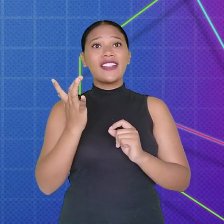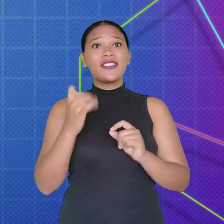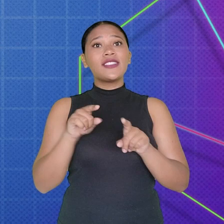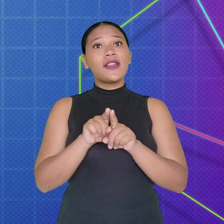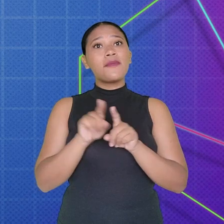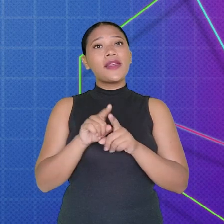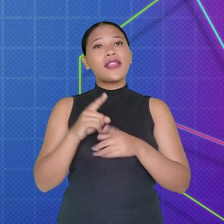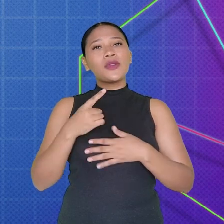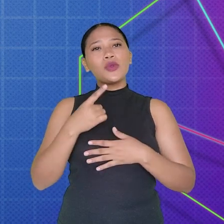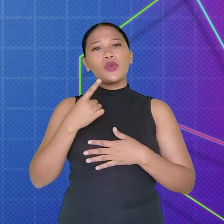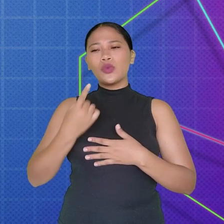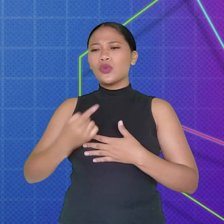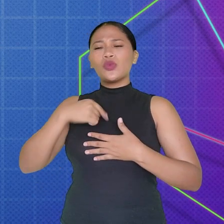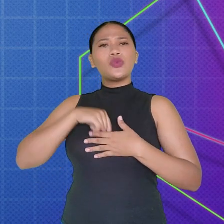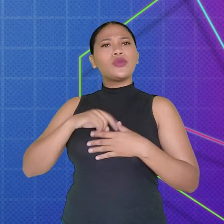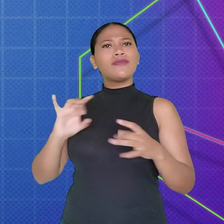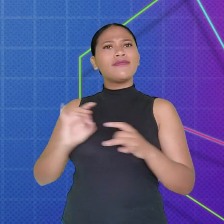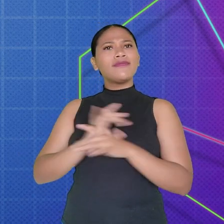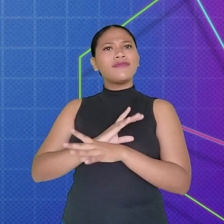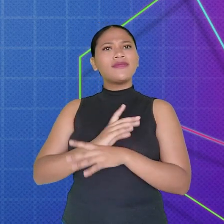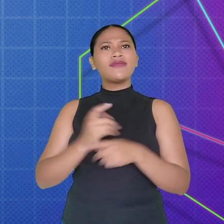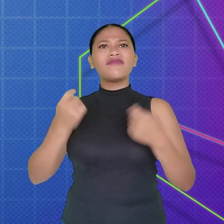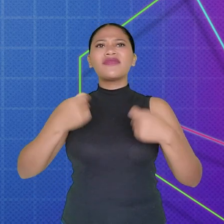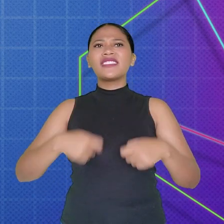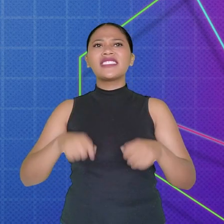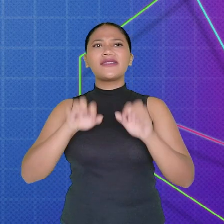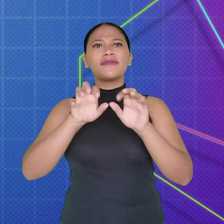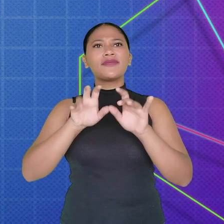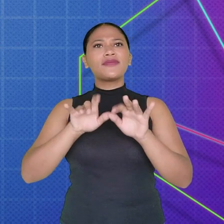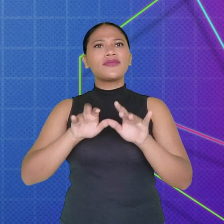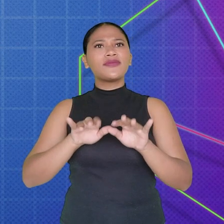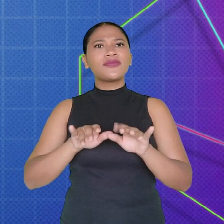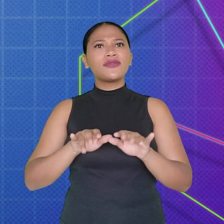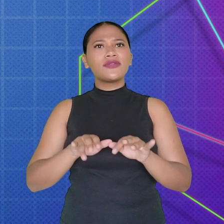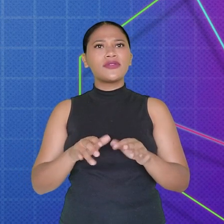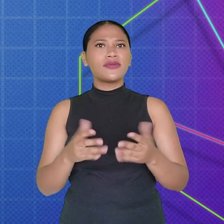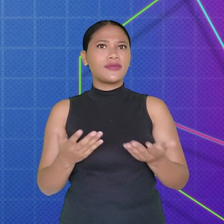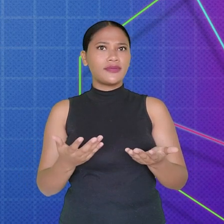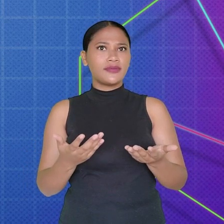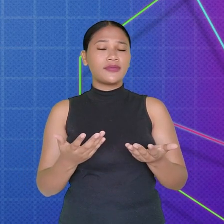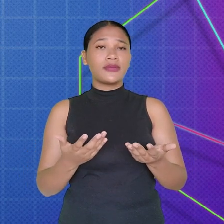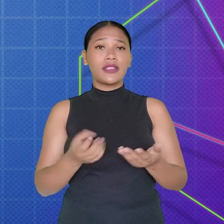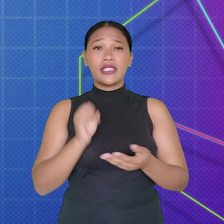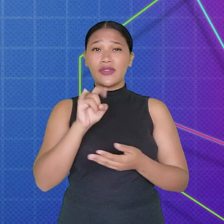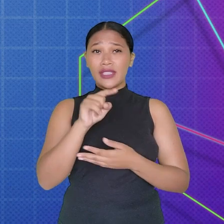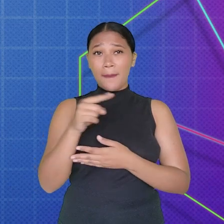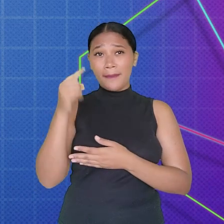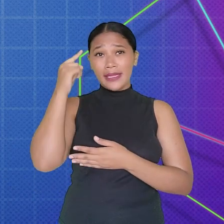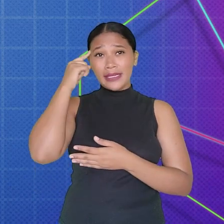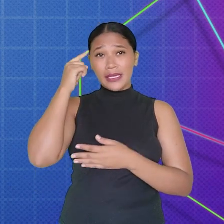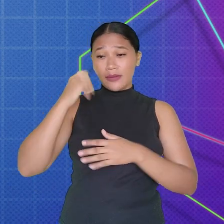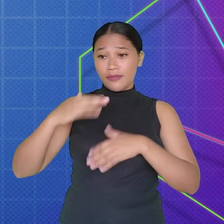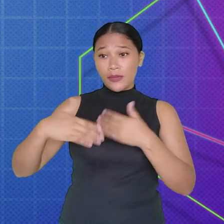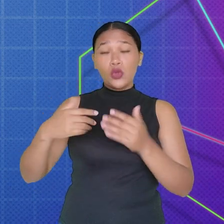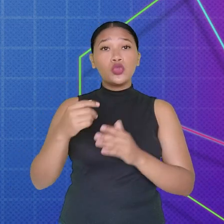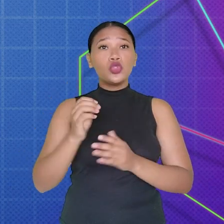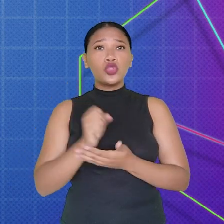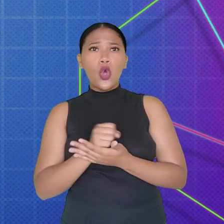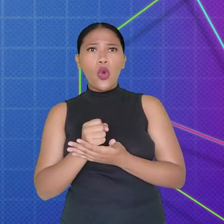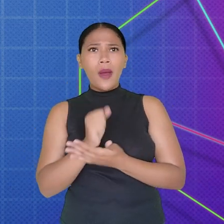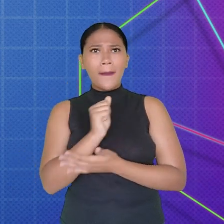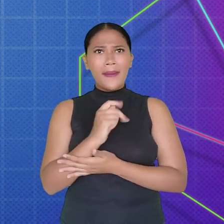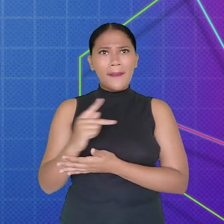e intuitiva, sem a necessidade de escrever um grande volume de códigos complexos. Se você está pensando em desenvolver um jogo